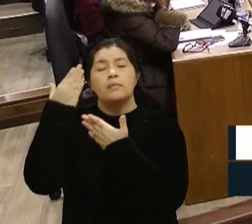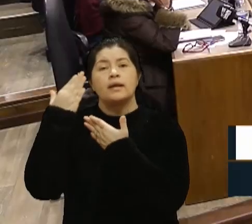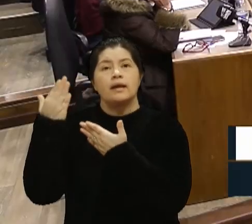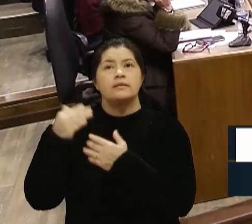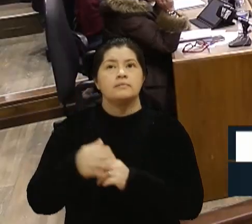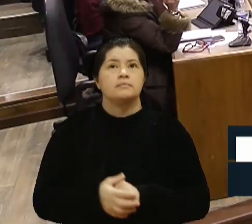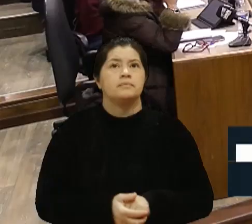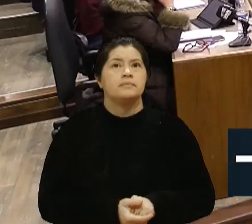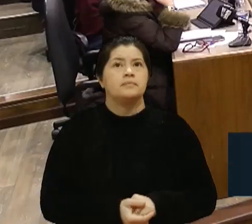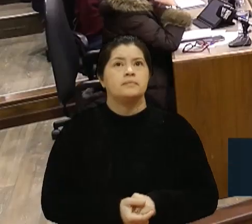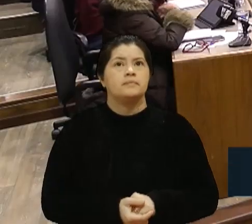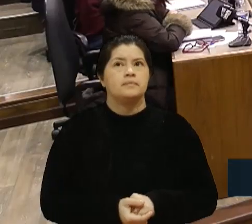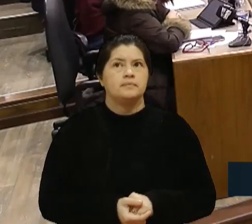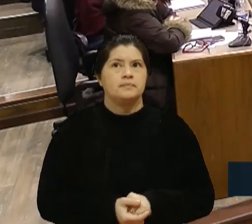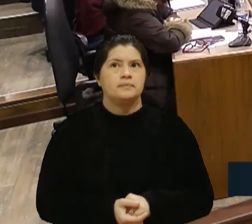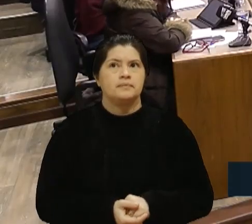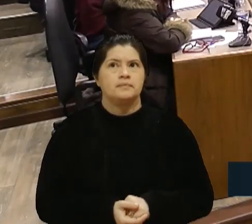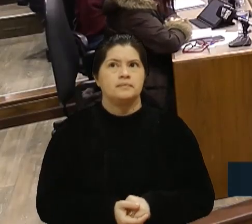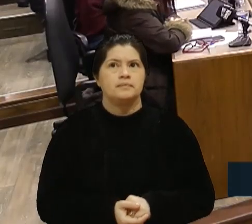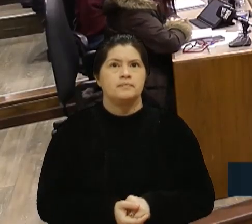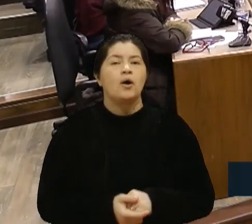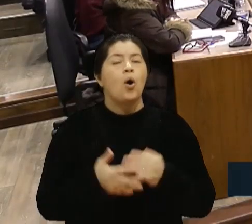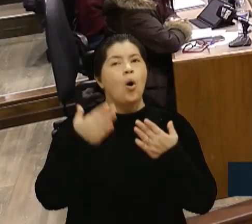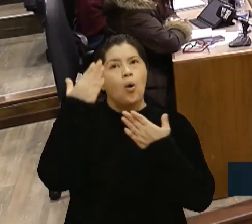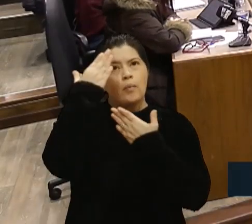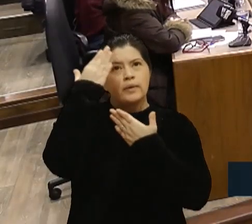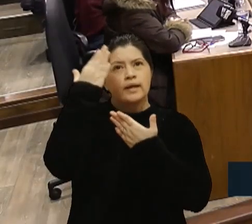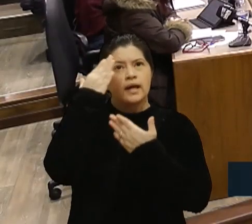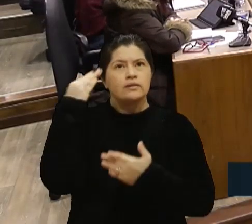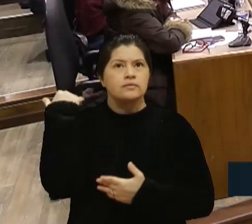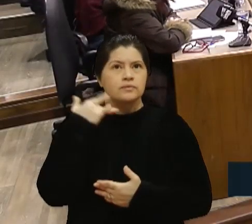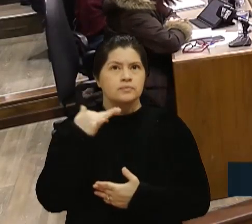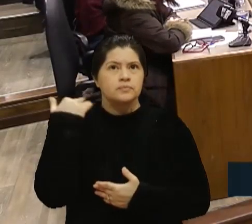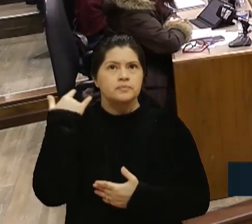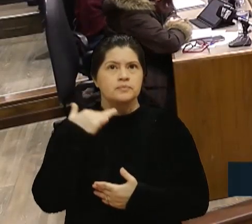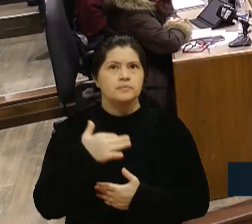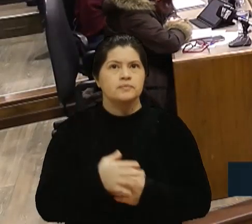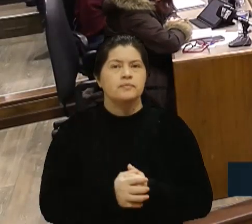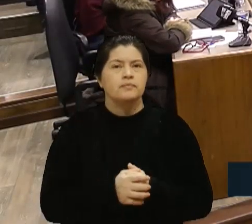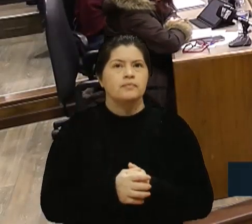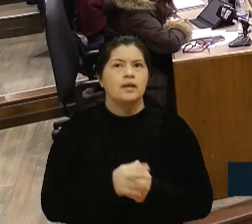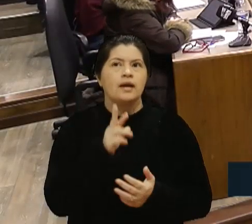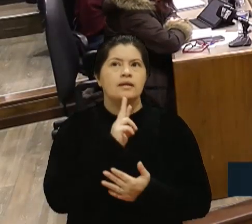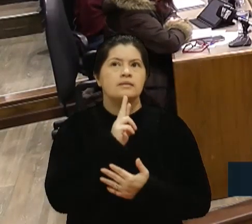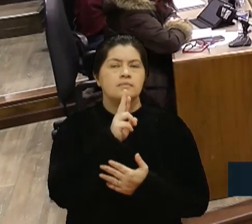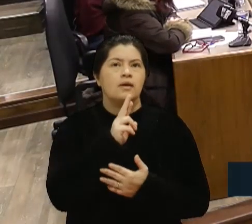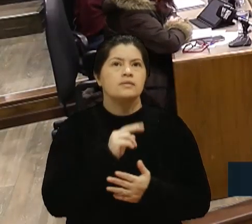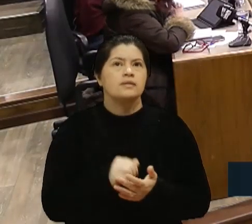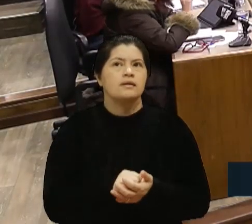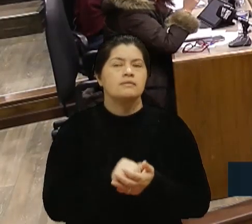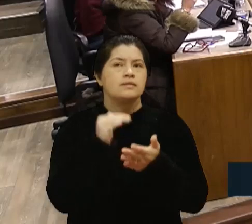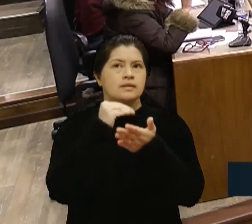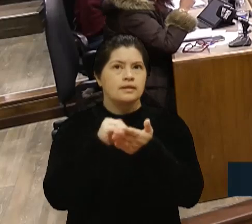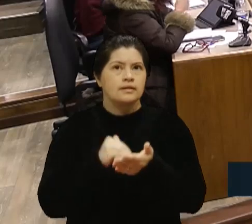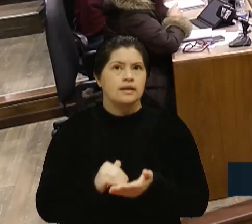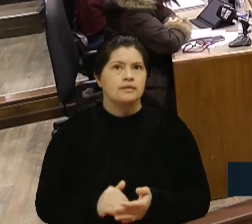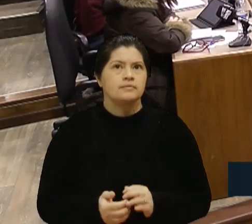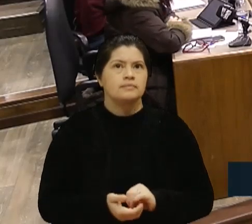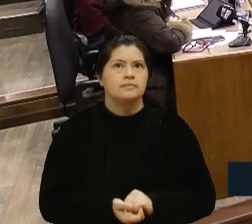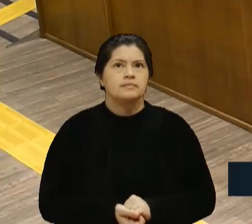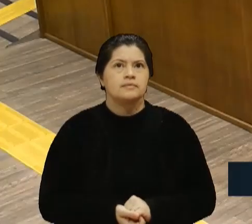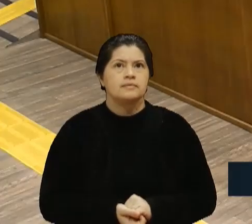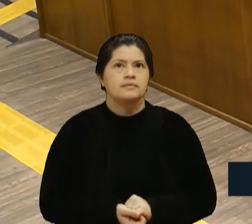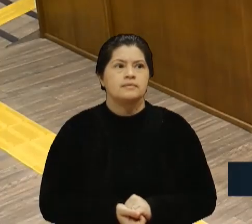espaço. Obrigada, vereadora Andressa Marques. Seu espaço de resposta, secretário.